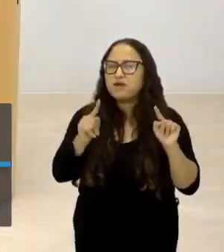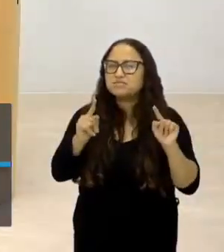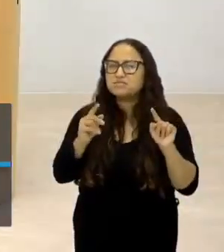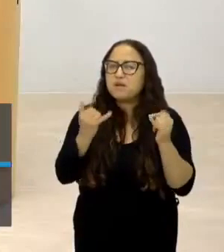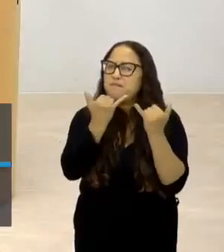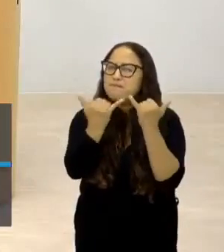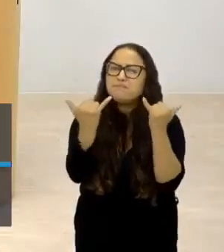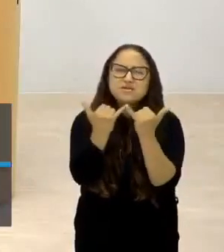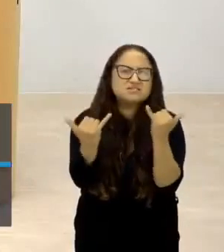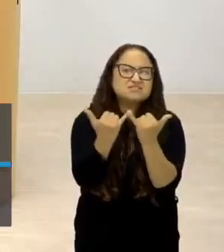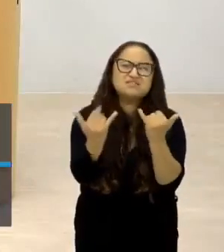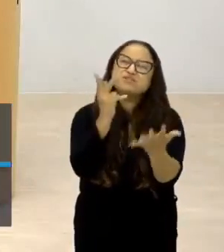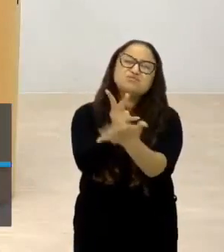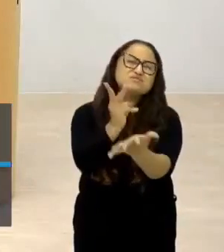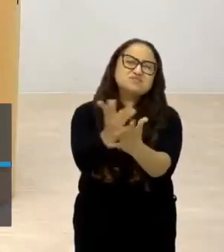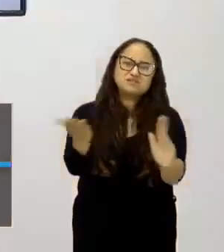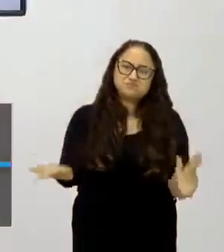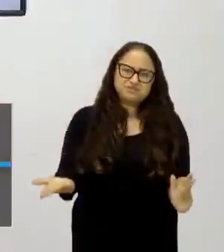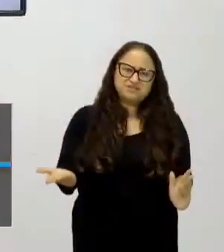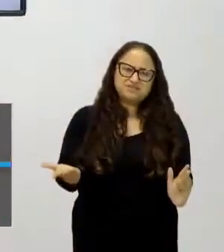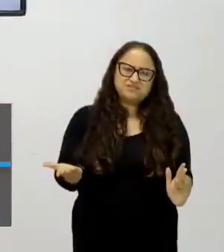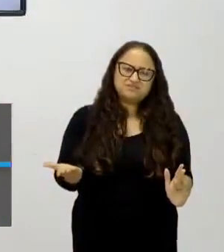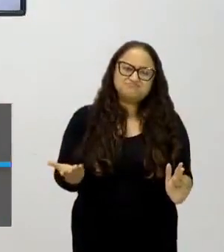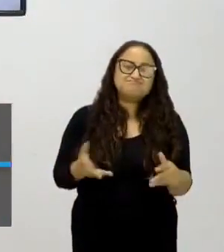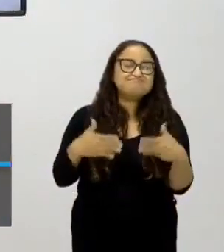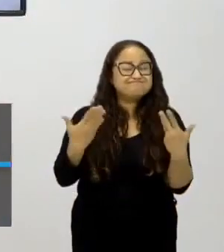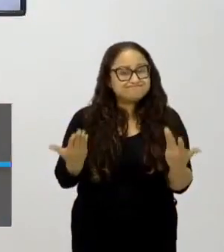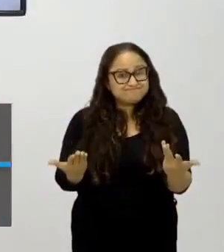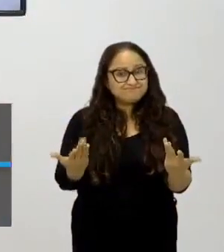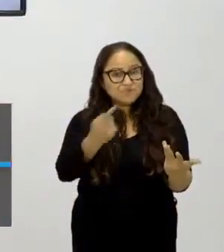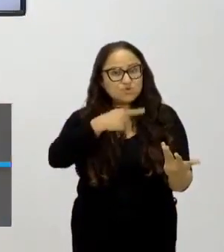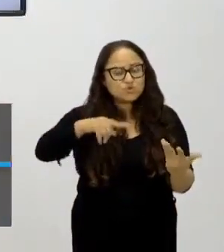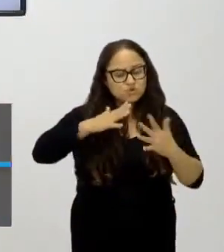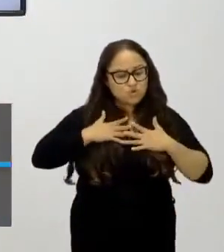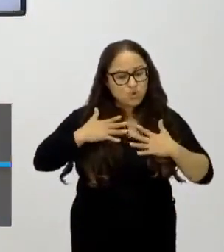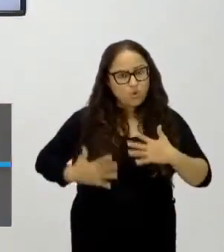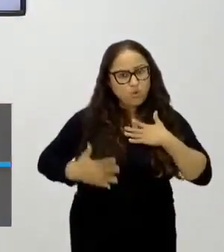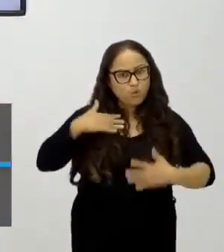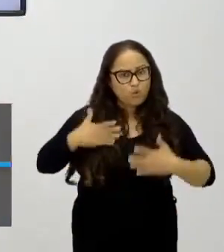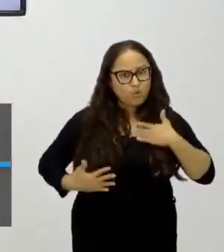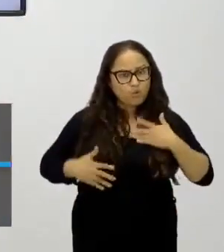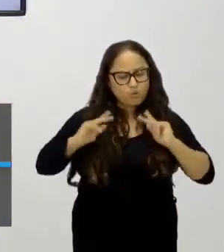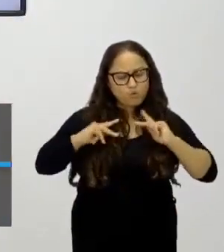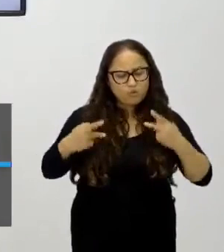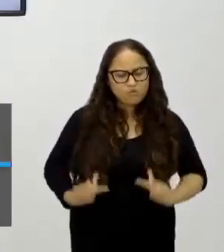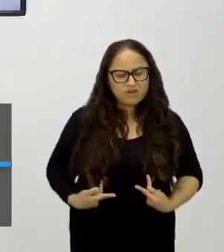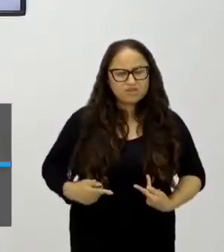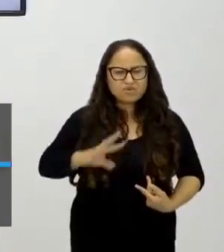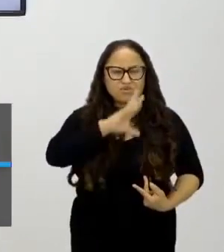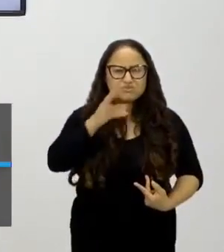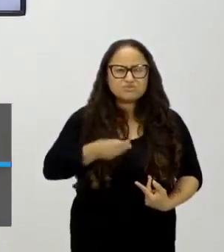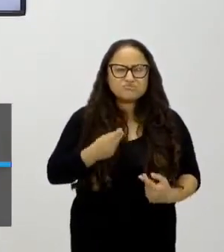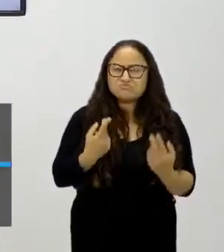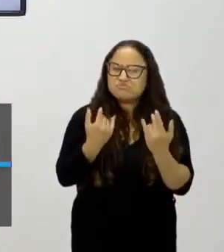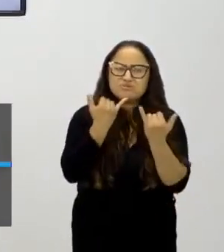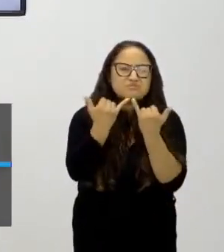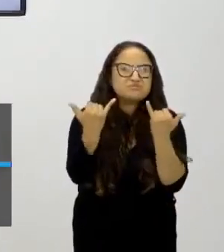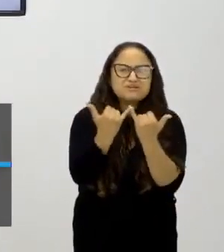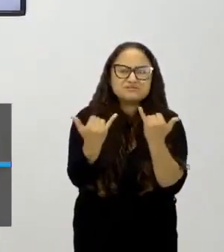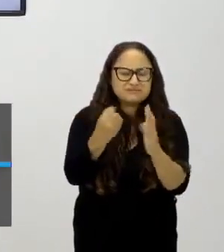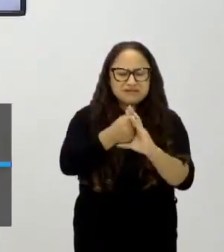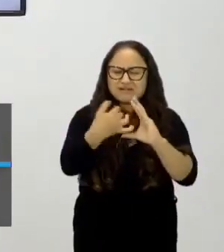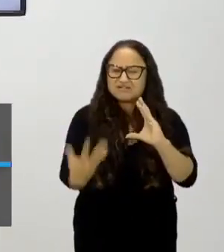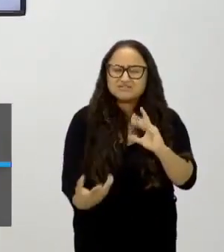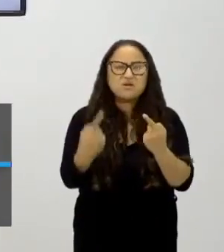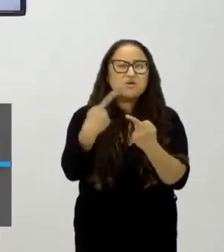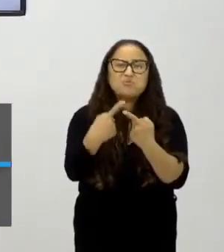todos iguais, né? Todo mundo tem né, nosso corpo humano, a gente tá... Todo mundo é igual em muitas outras características,